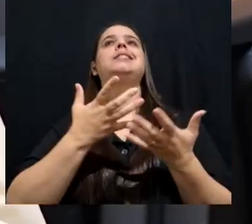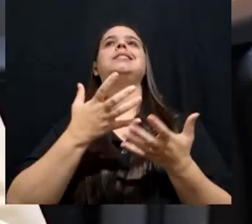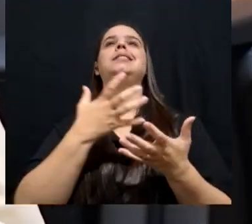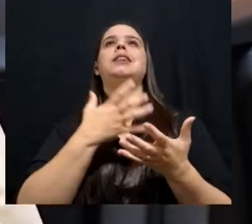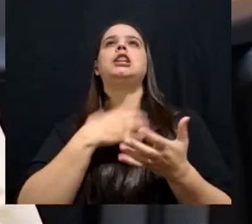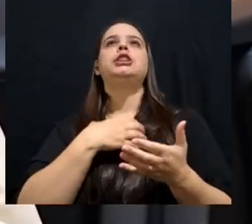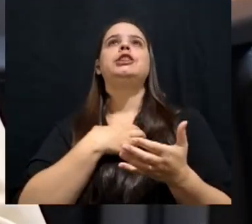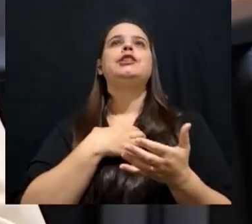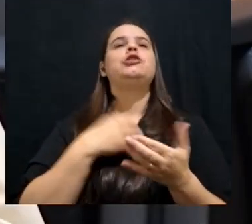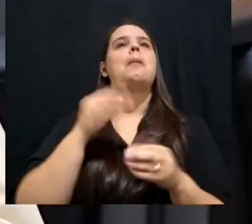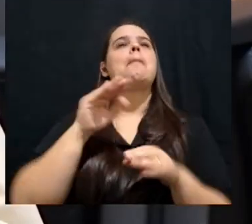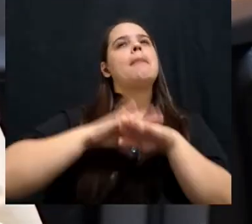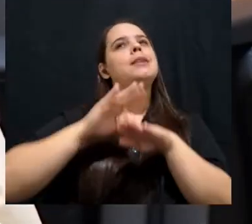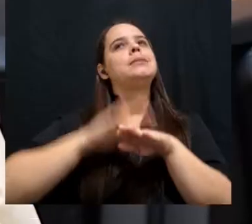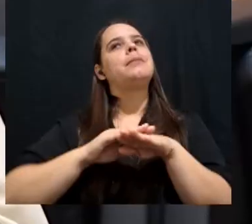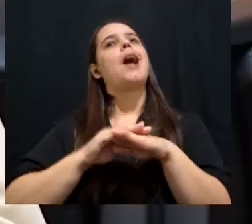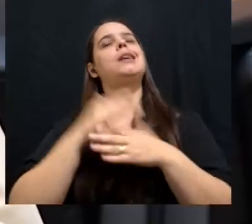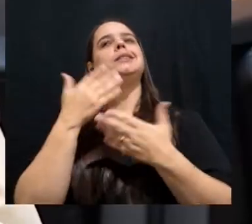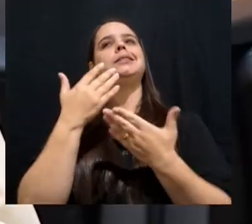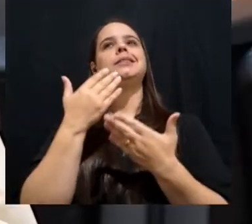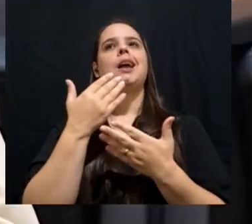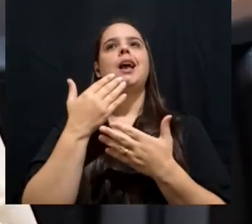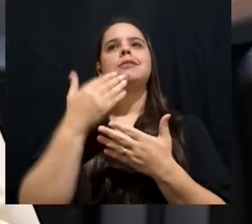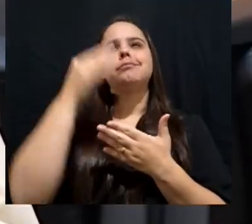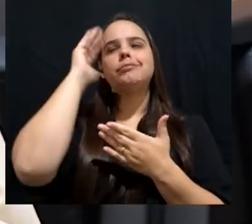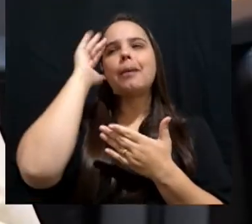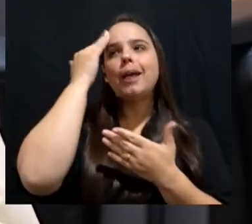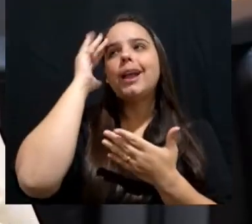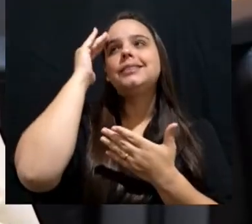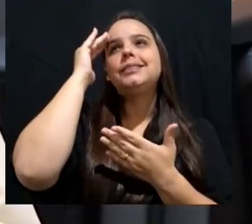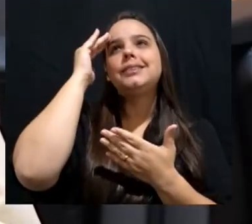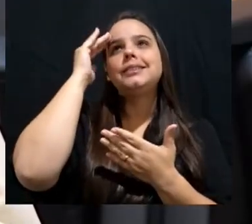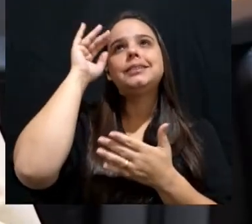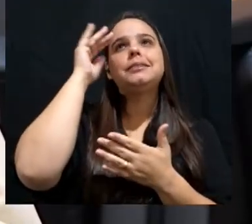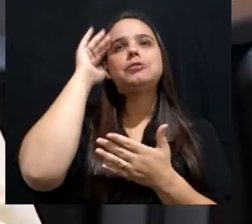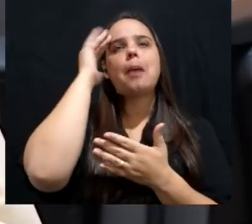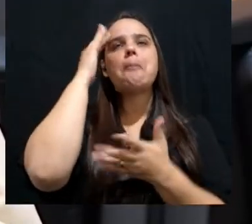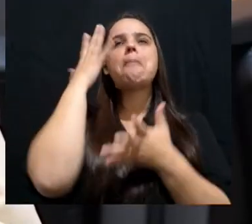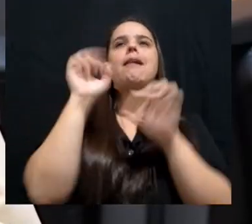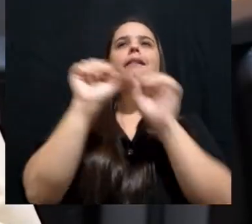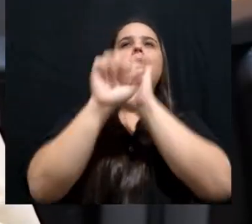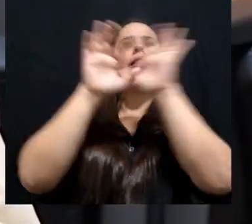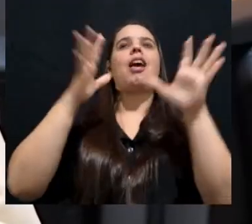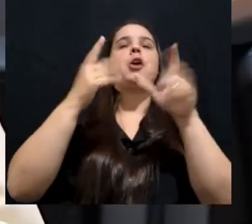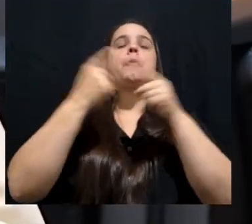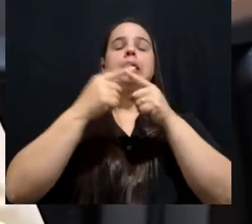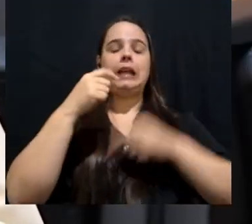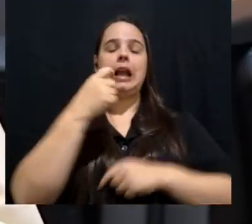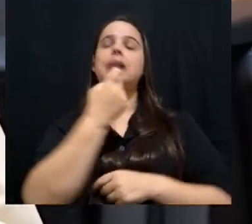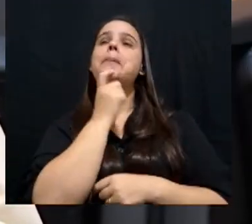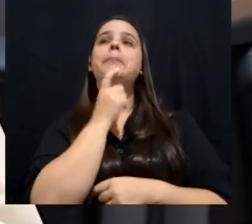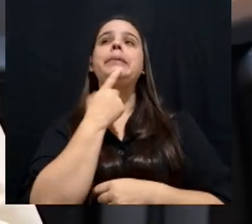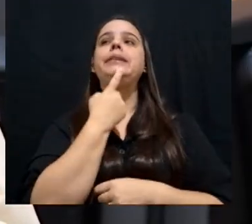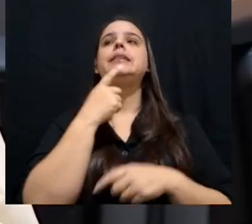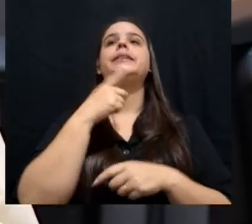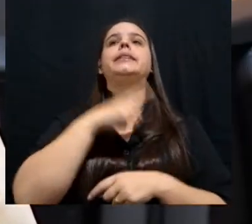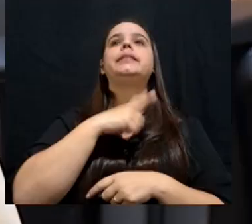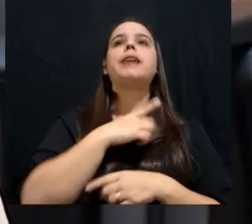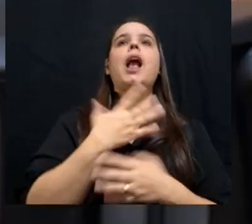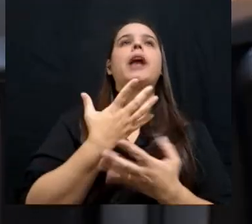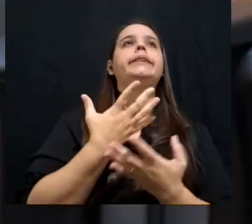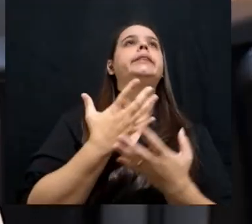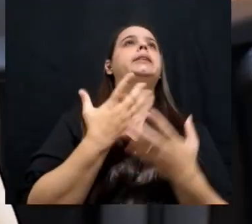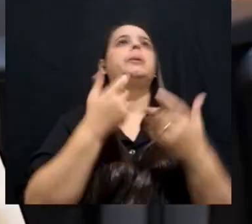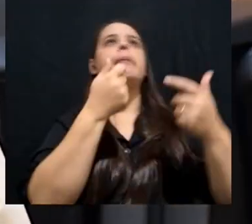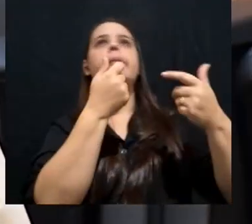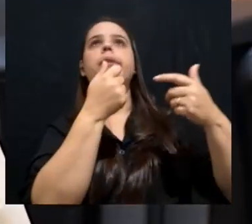poder público e a cidade de Campinas é uma cidade com muitos desafios, né? E a gente tentar entender como que as coisas